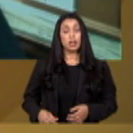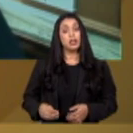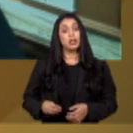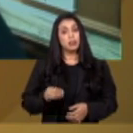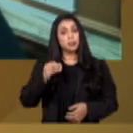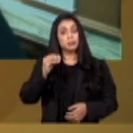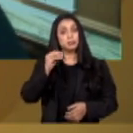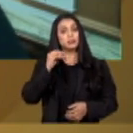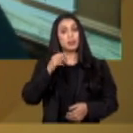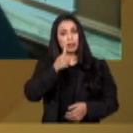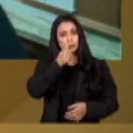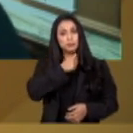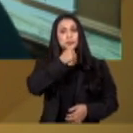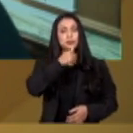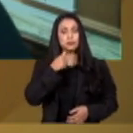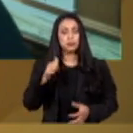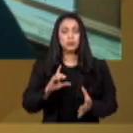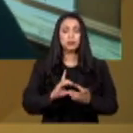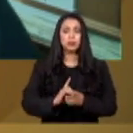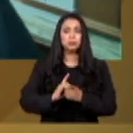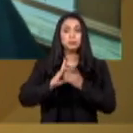democracia código